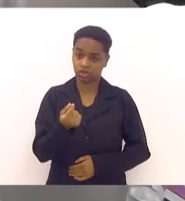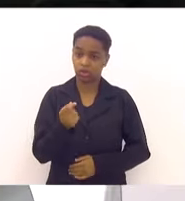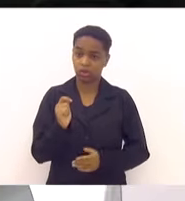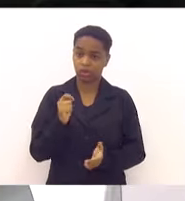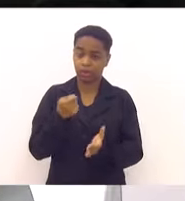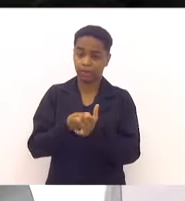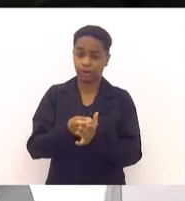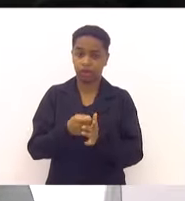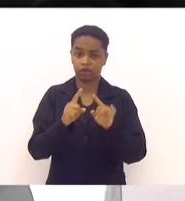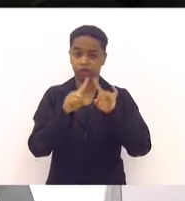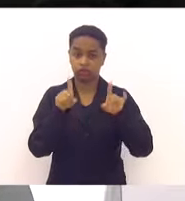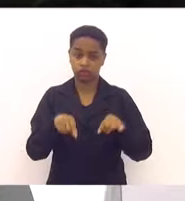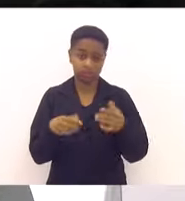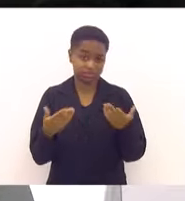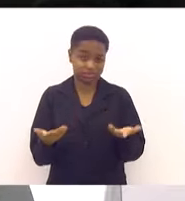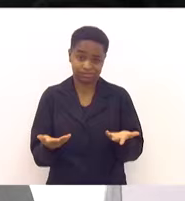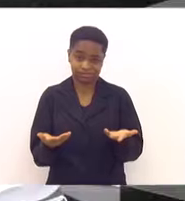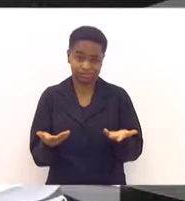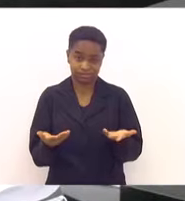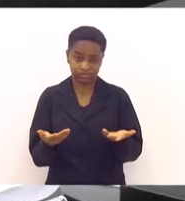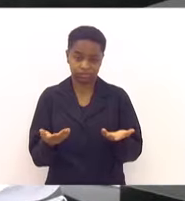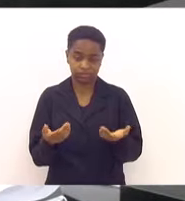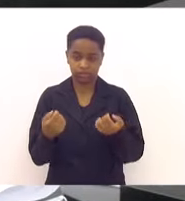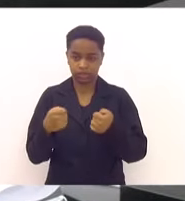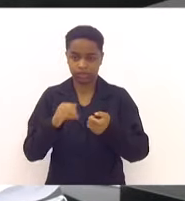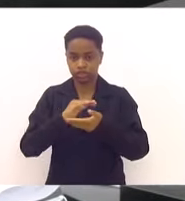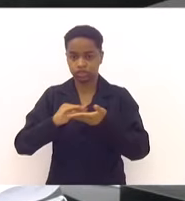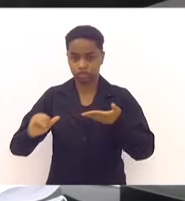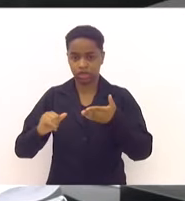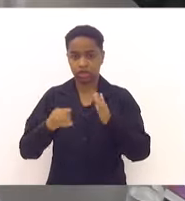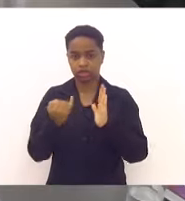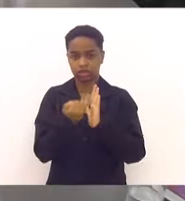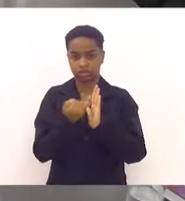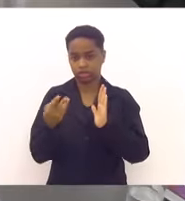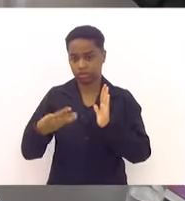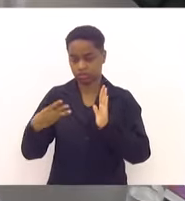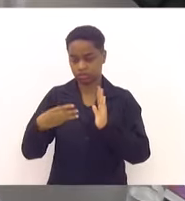e meio de... Não, eu concordo. Suprimir o artigo... O inciso então, 3º.